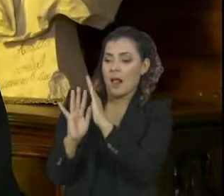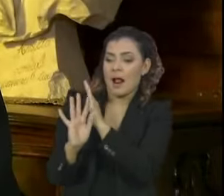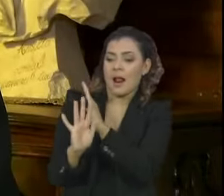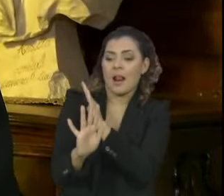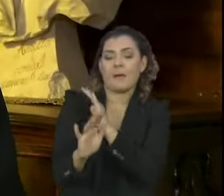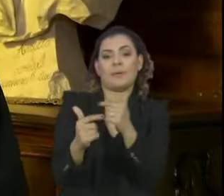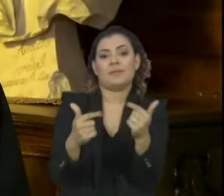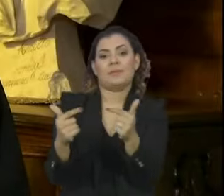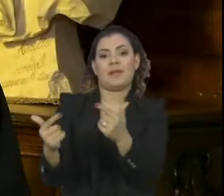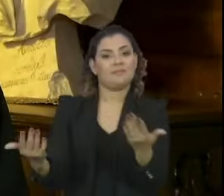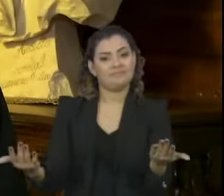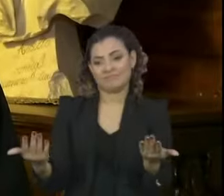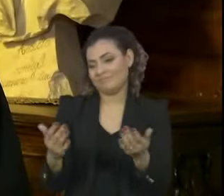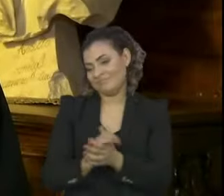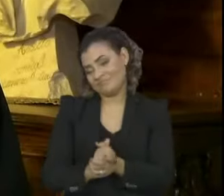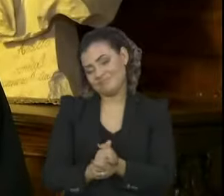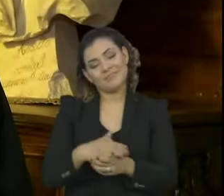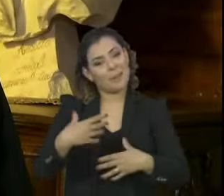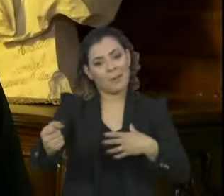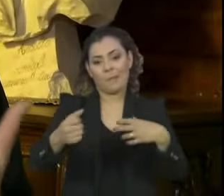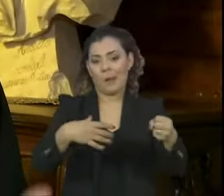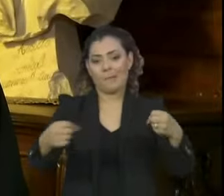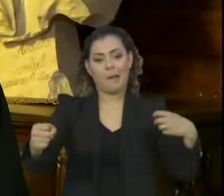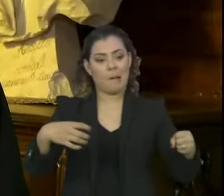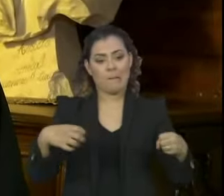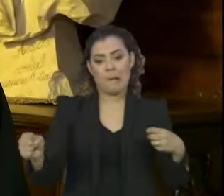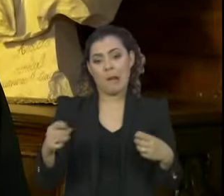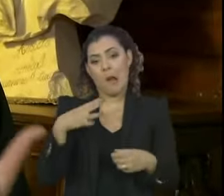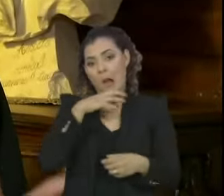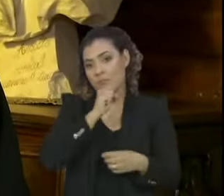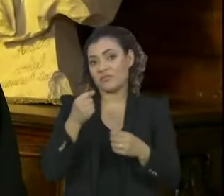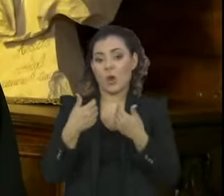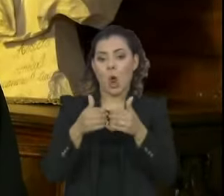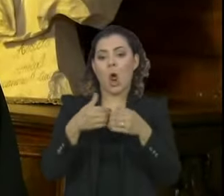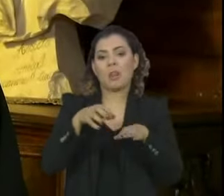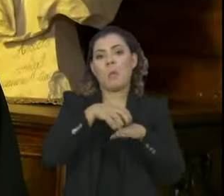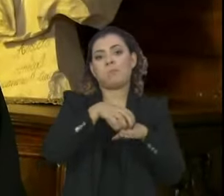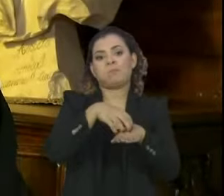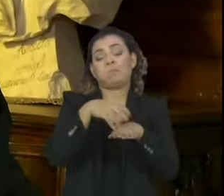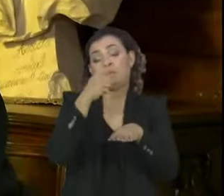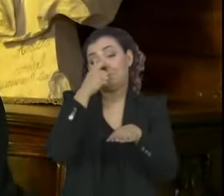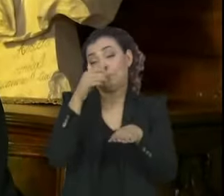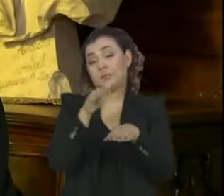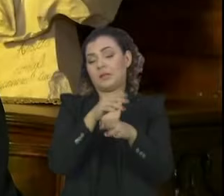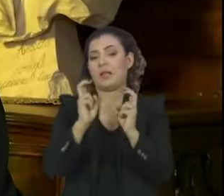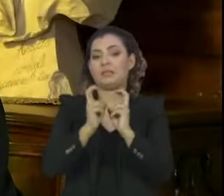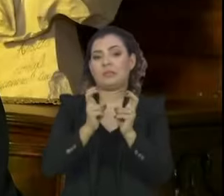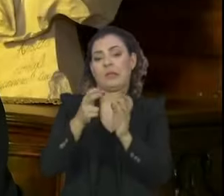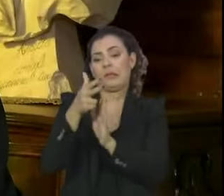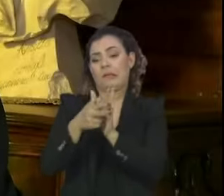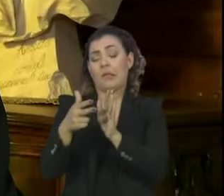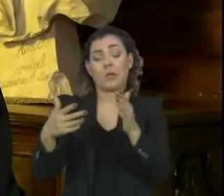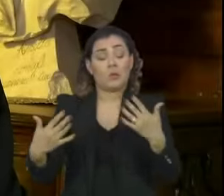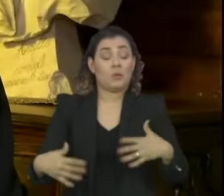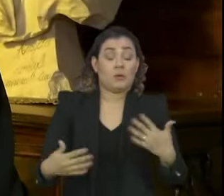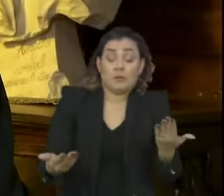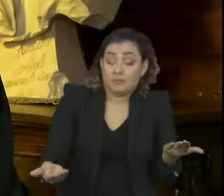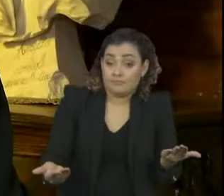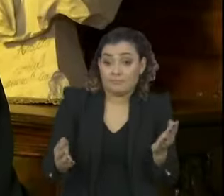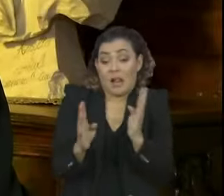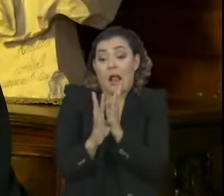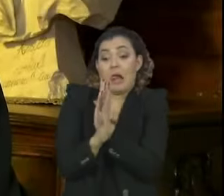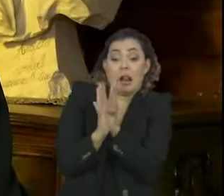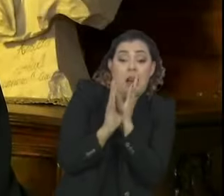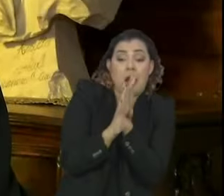casa imediatamente está em contato com os outros pega o ônibus lotado pega o trem lotado O metrô lotado